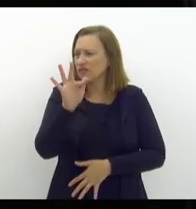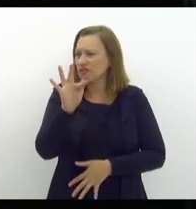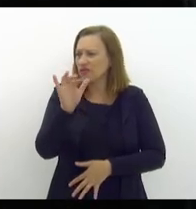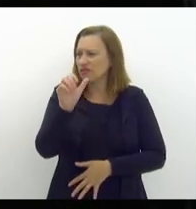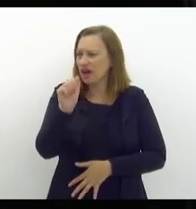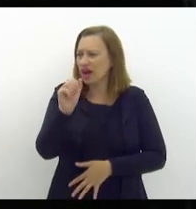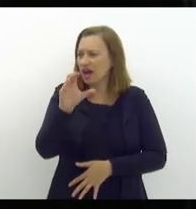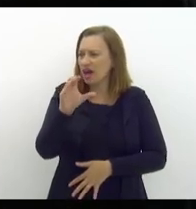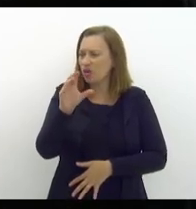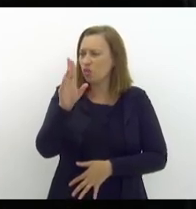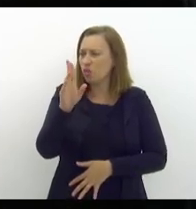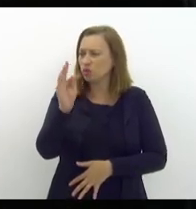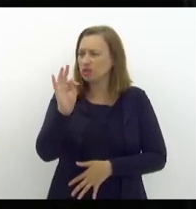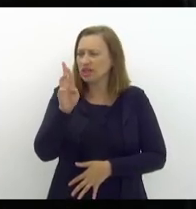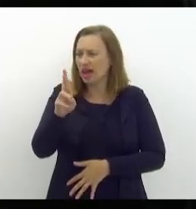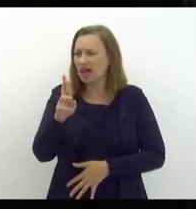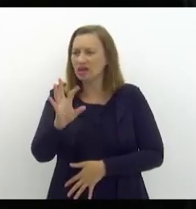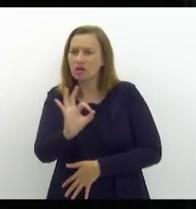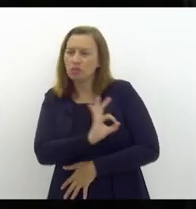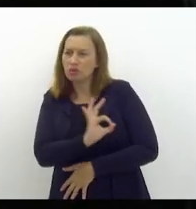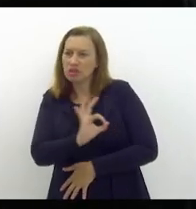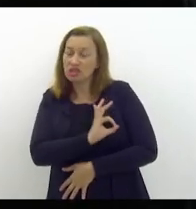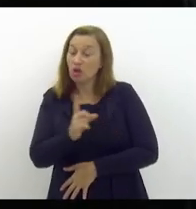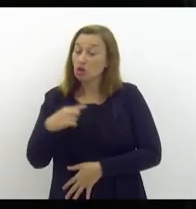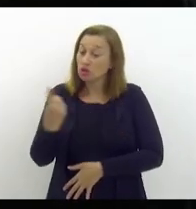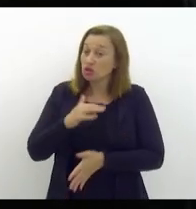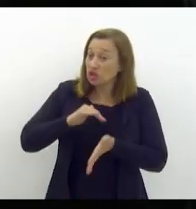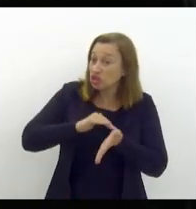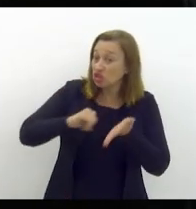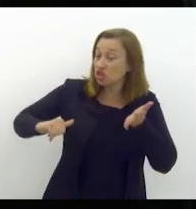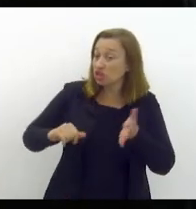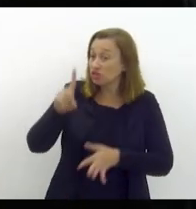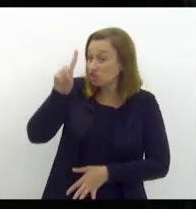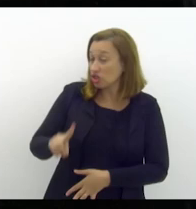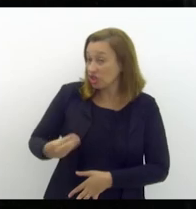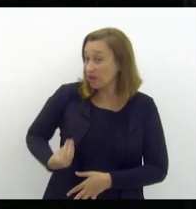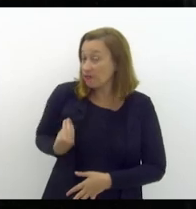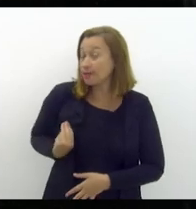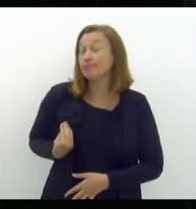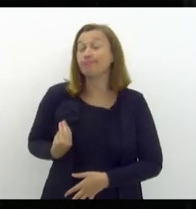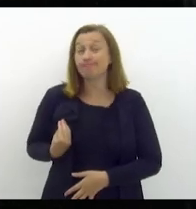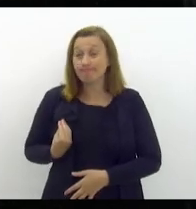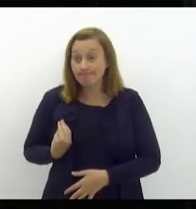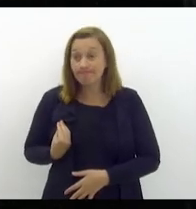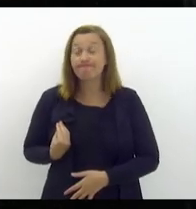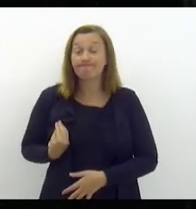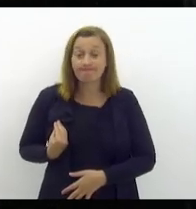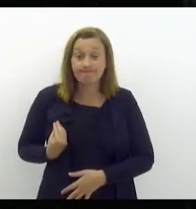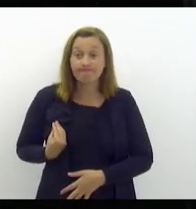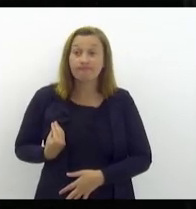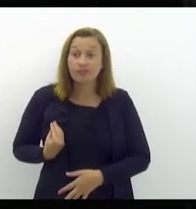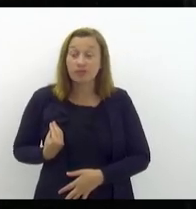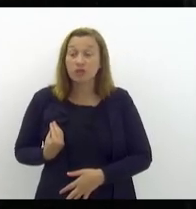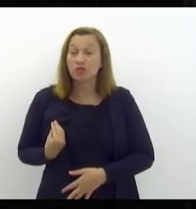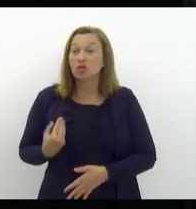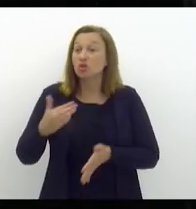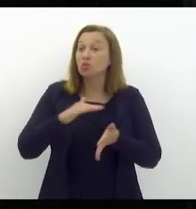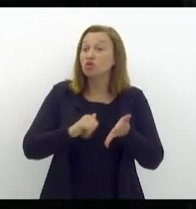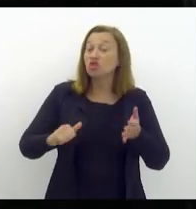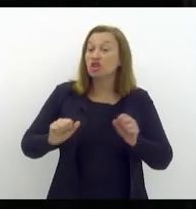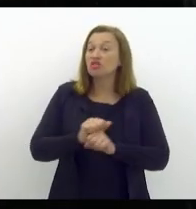estaríamos aqui garantindo, retirando o direito à vida, estaríamos retirando o direito à